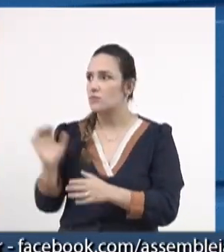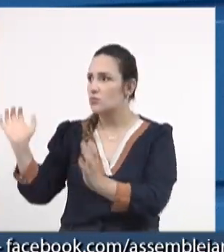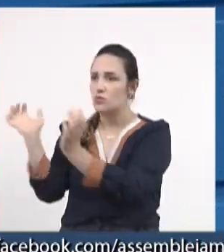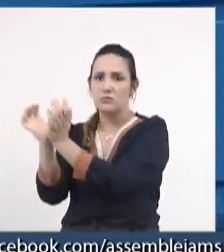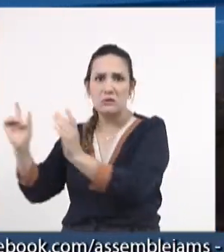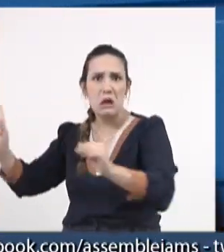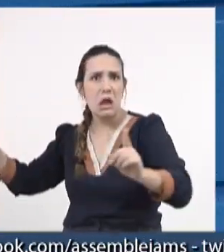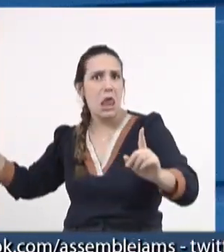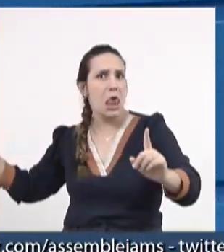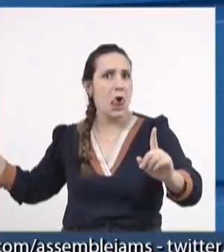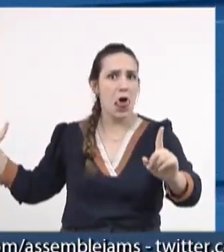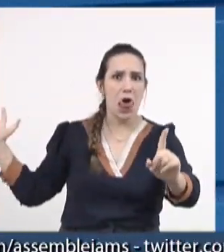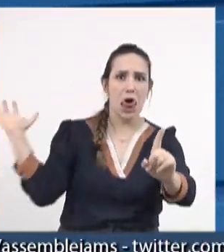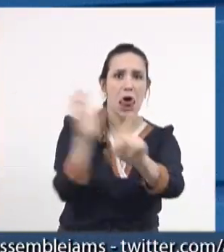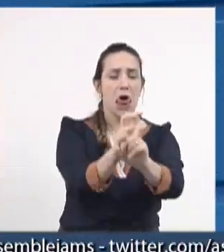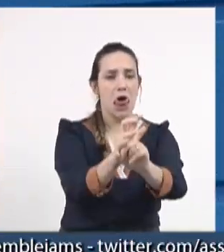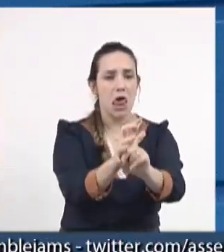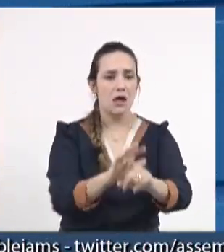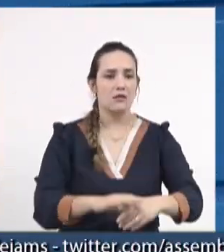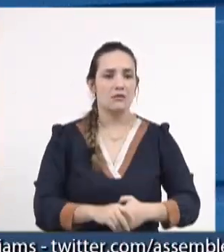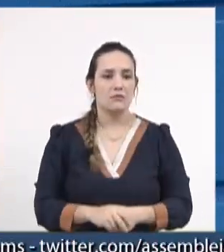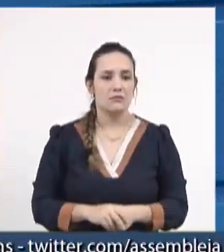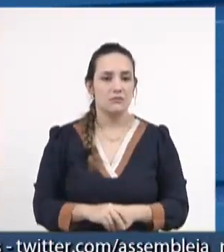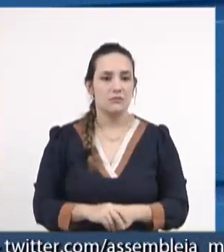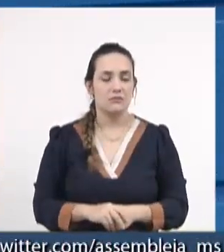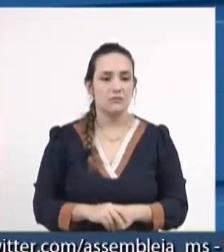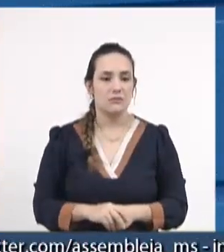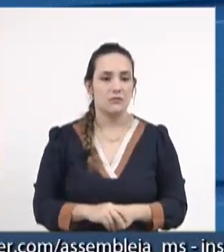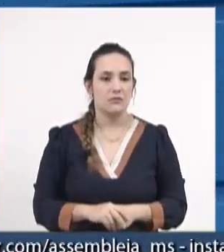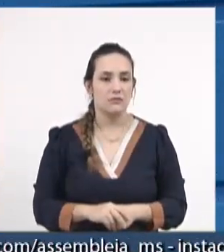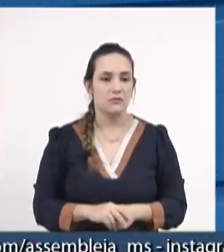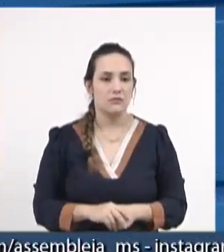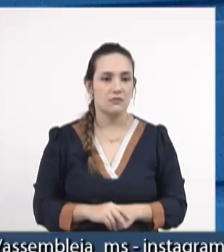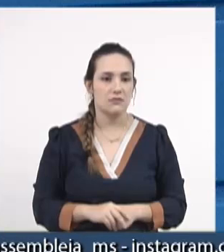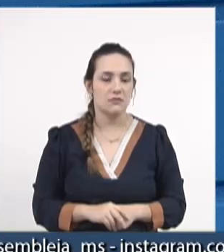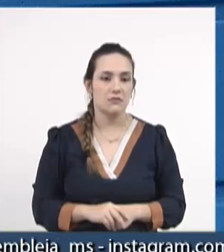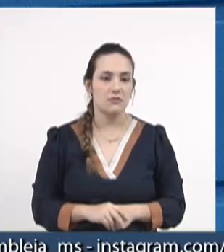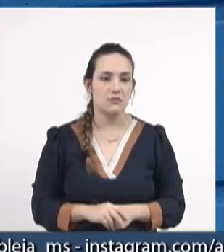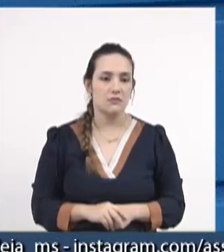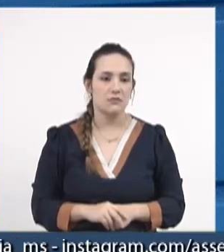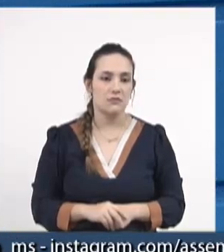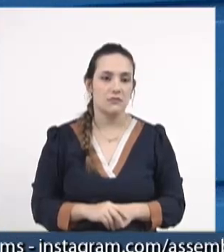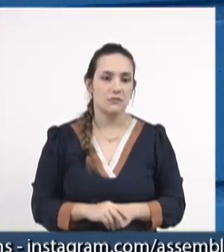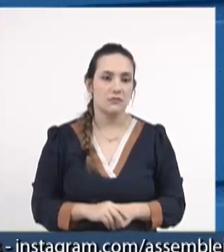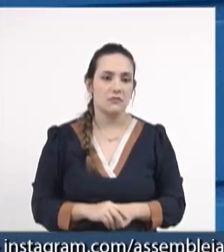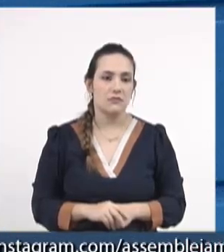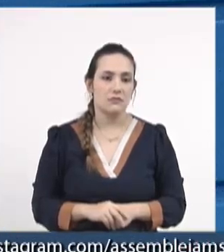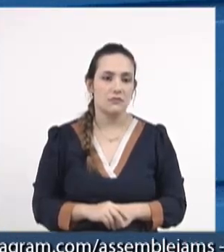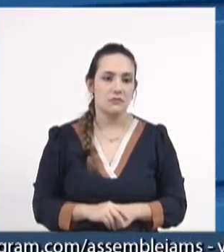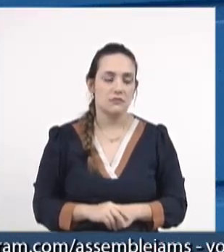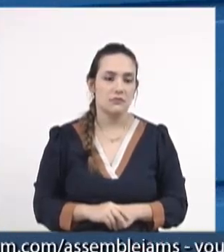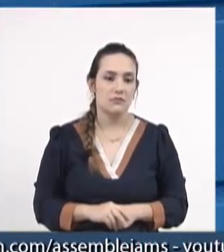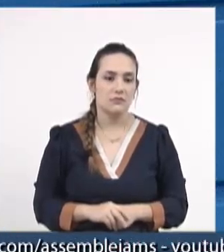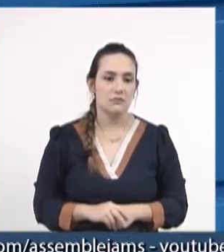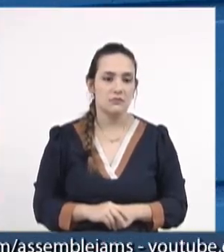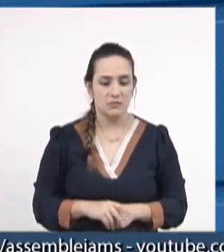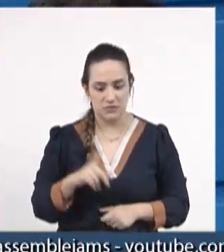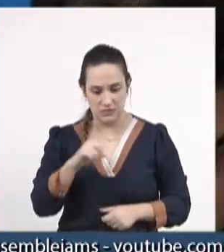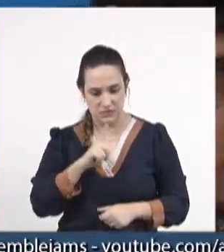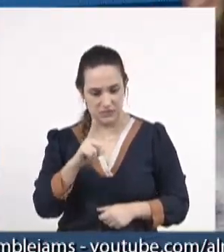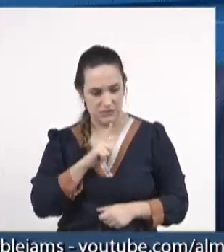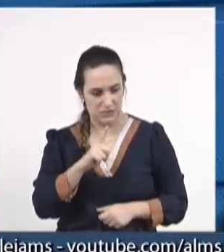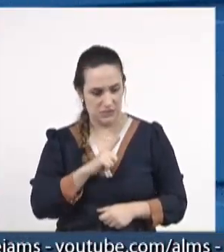correspondente, rapaz. Eles chegaram no carro, o cara enfiou uma madeira no meu peito, eu segurei, quando segurei, ele enfiou uma lança no meu